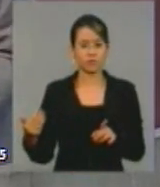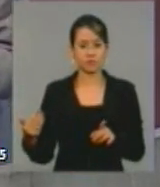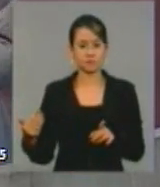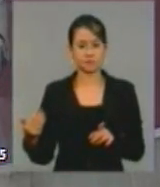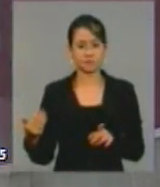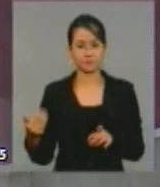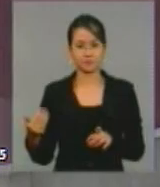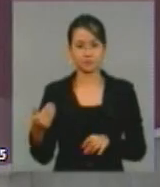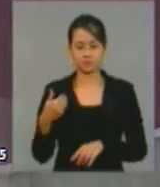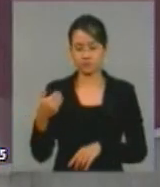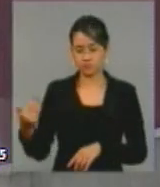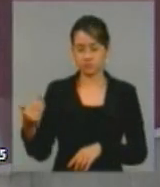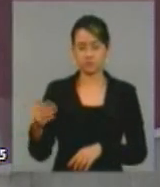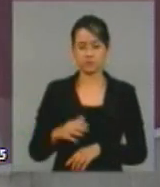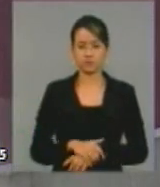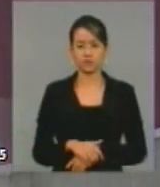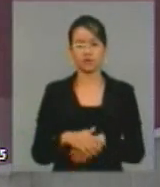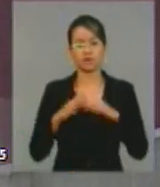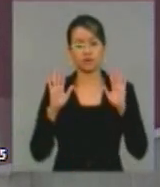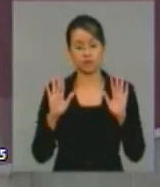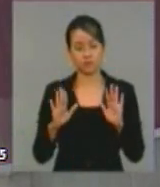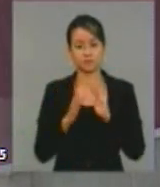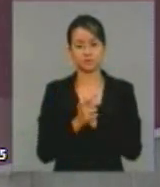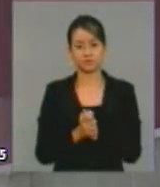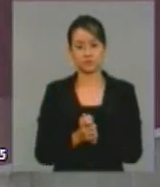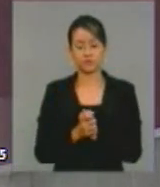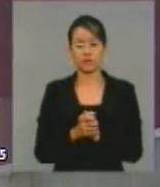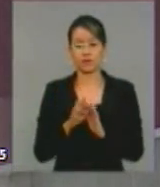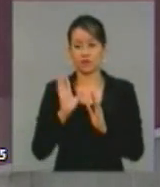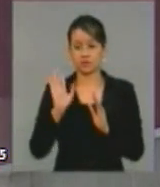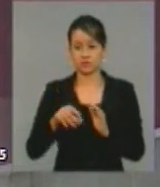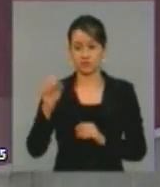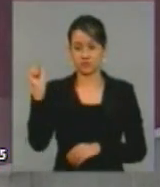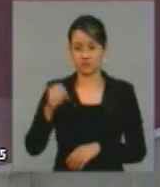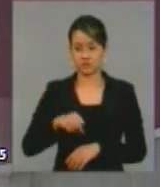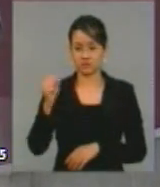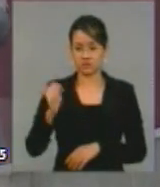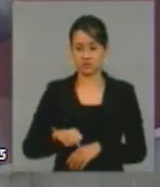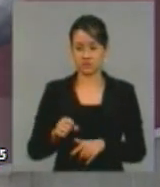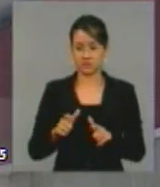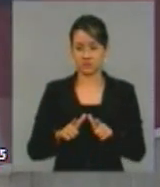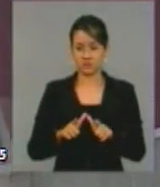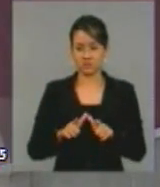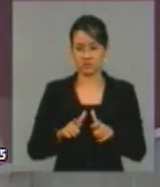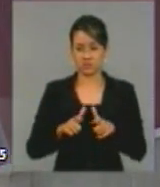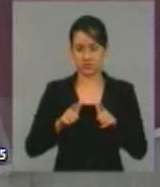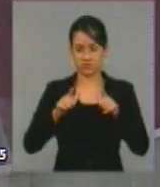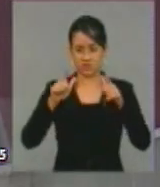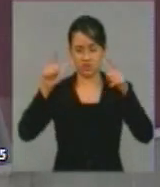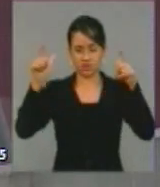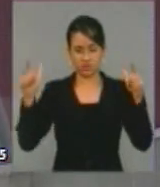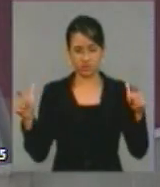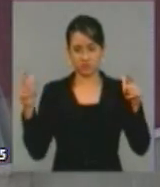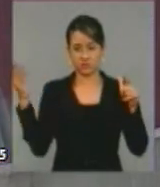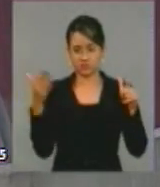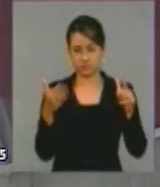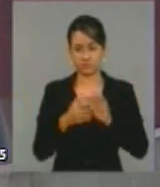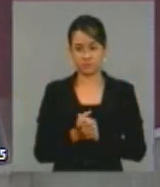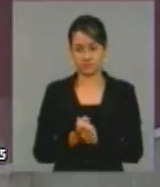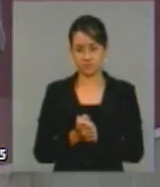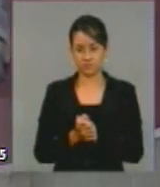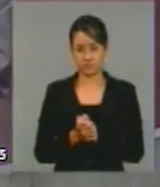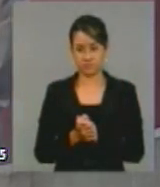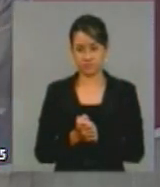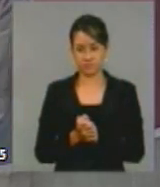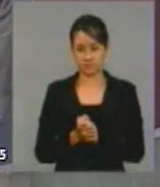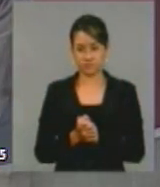ela ampliou-se, por outro lado, a demanda de água foi decuplicada nesses últimos